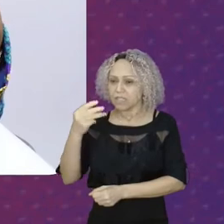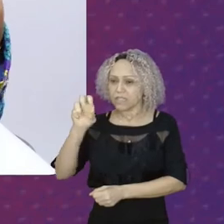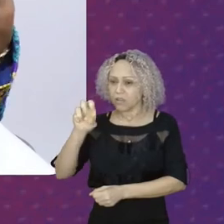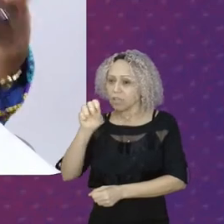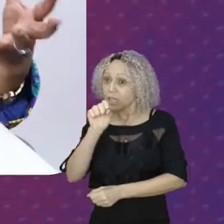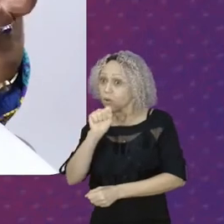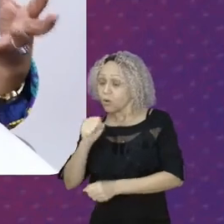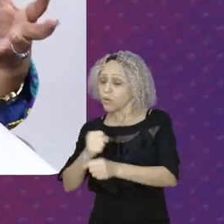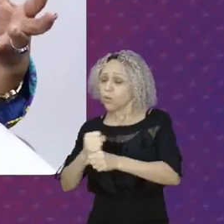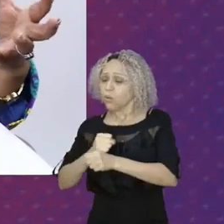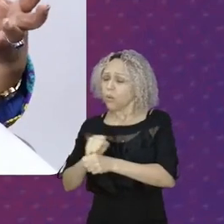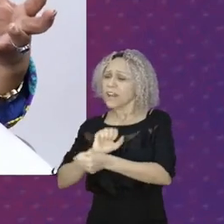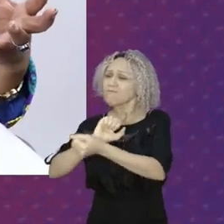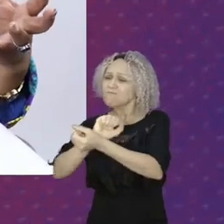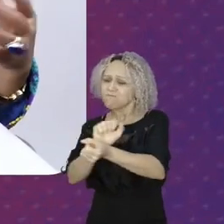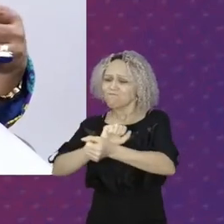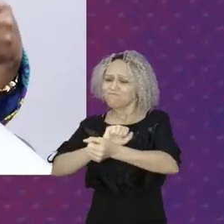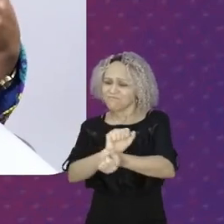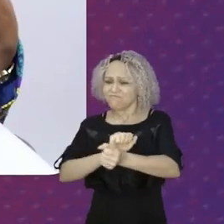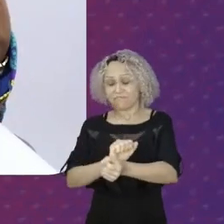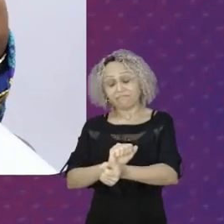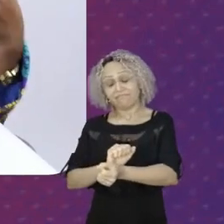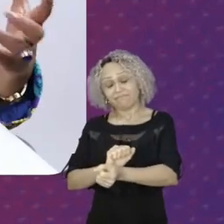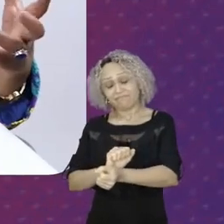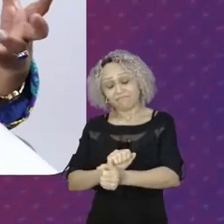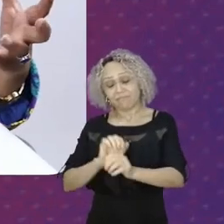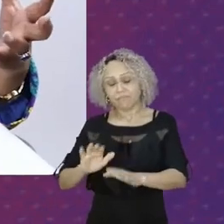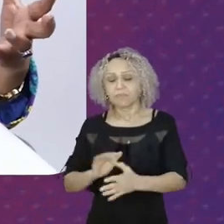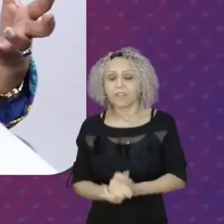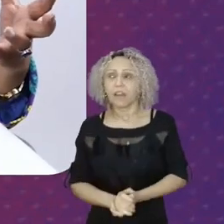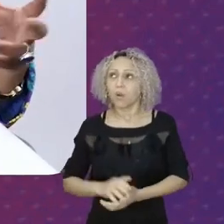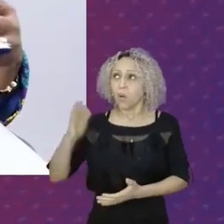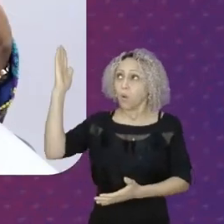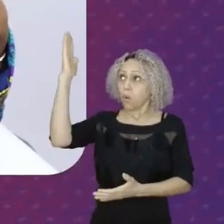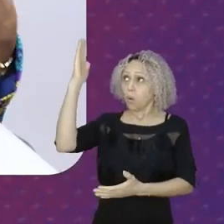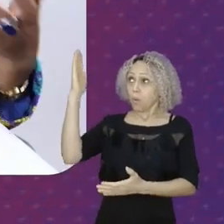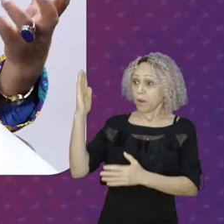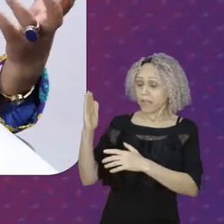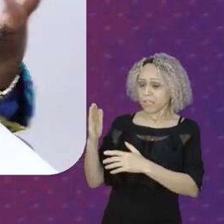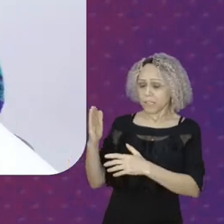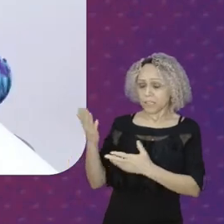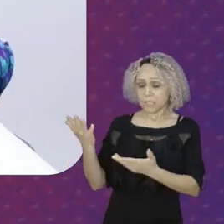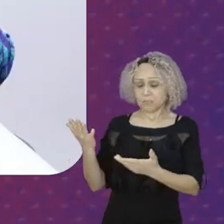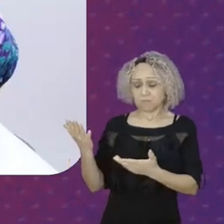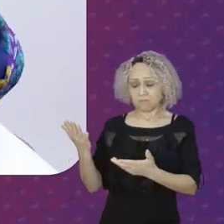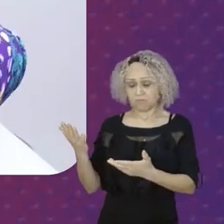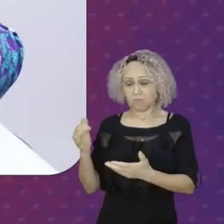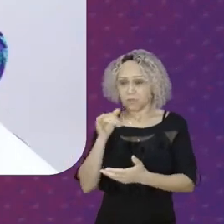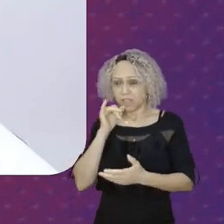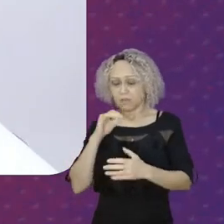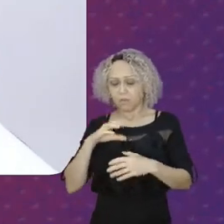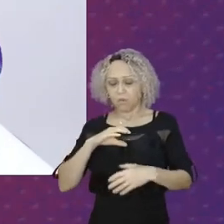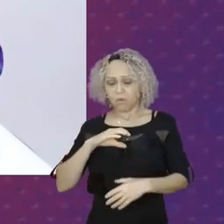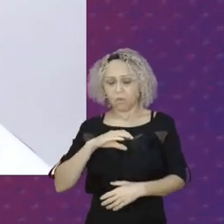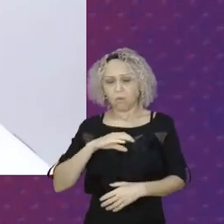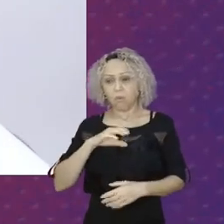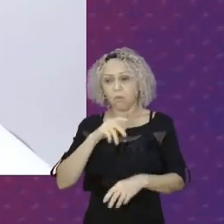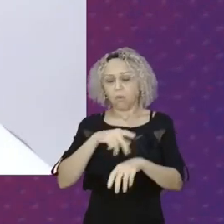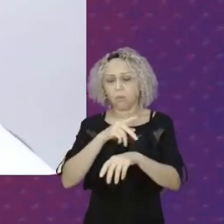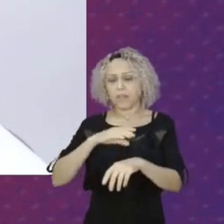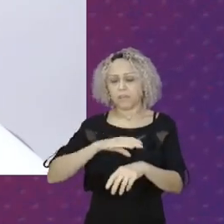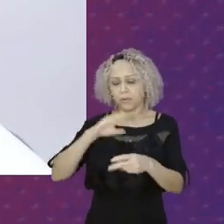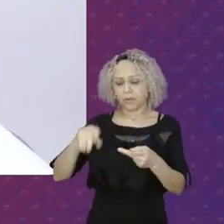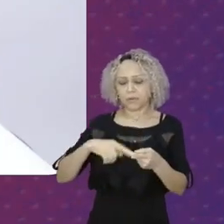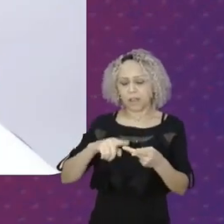os poderes instituídos do Brasil colônia, né, dos países colonizadores, no caso Portugal,